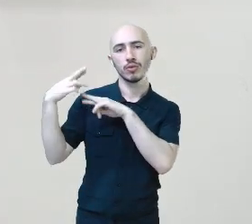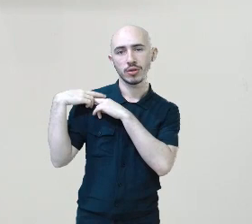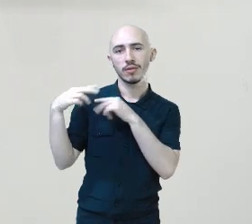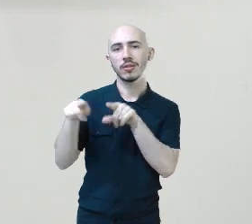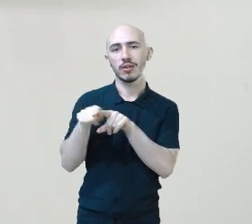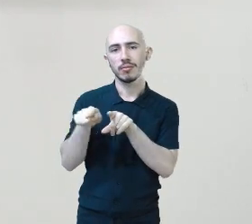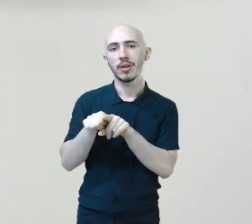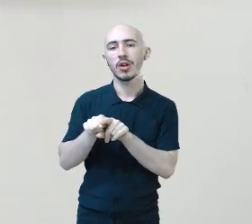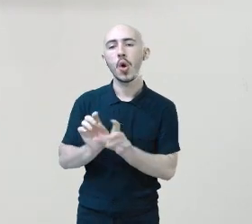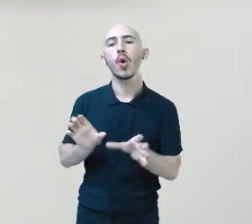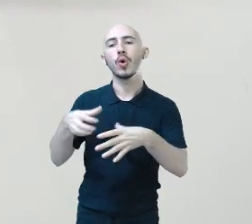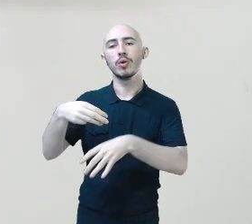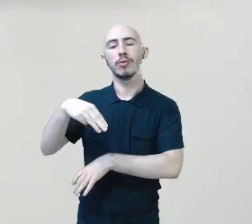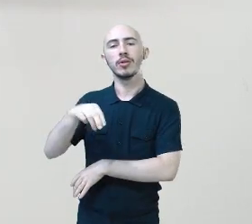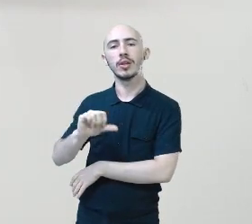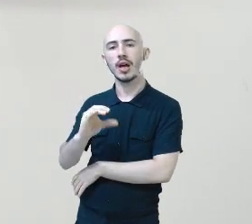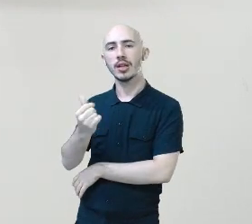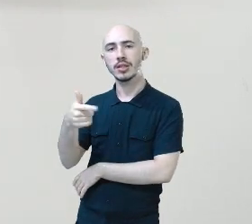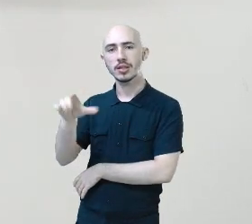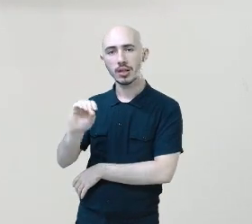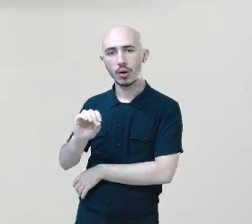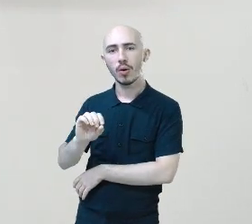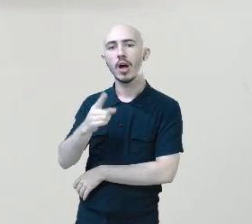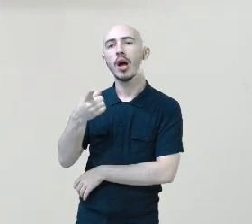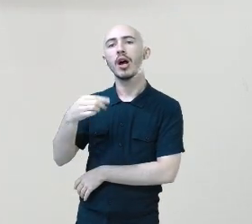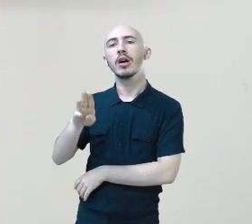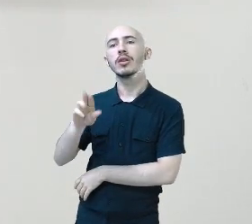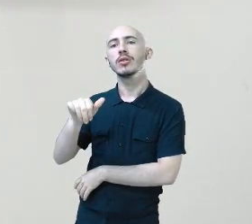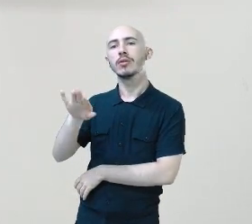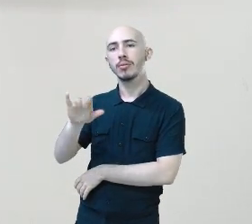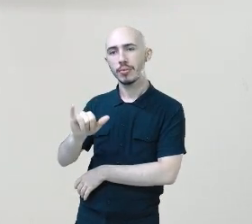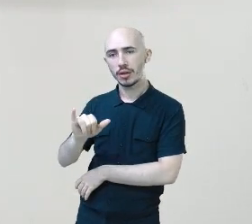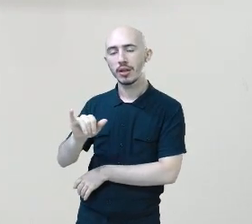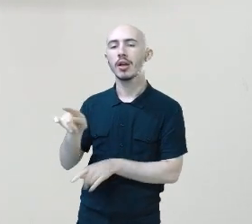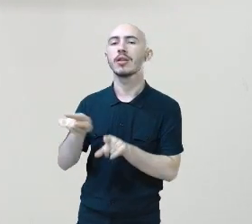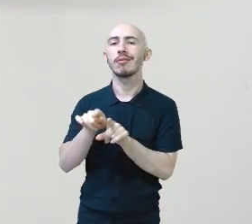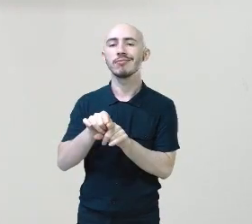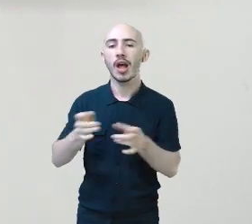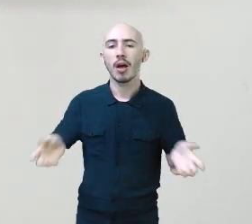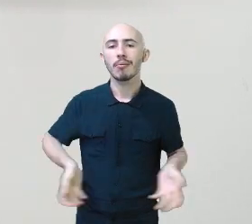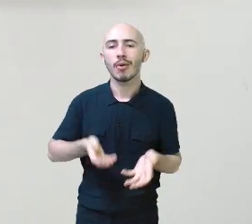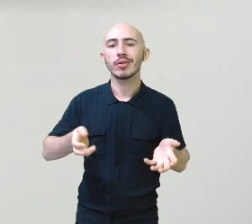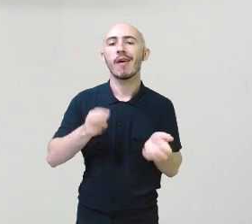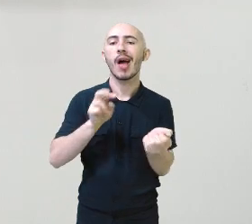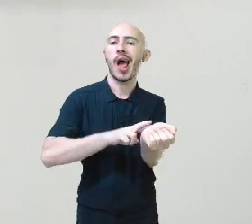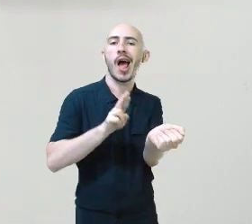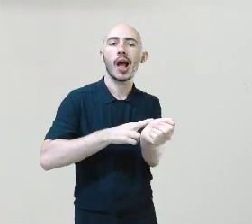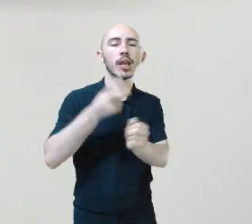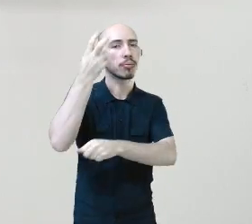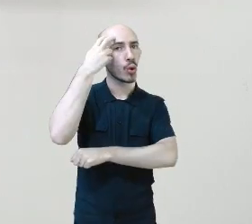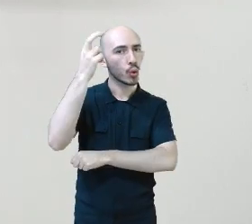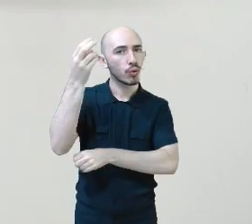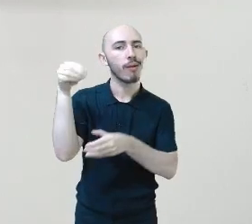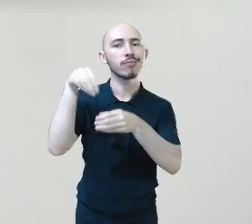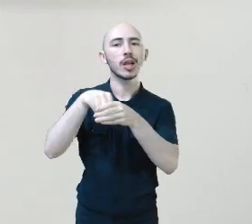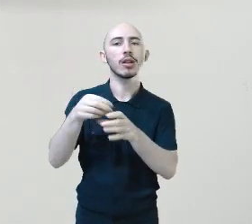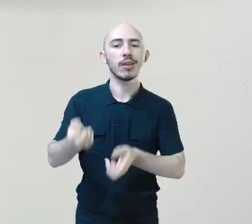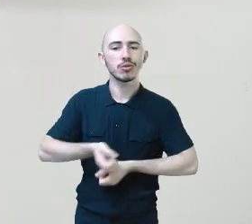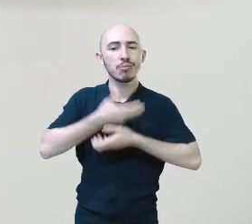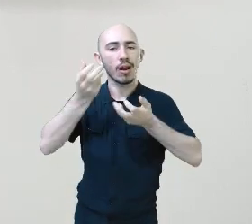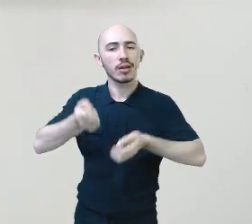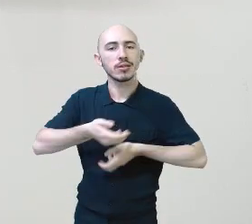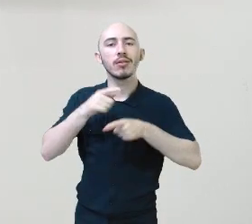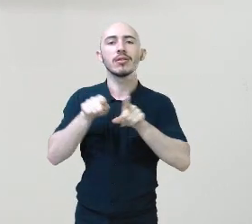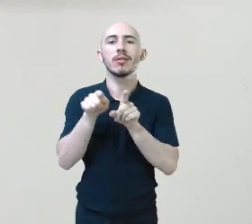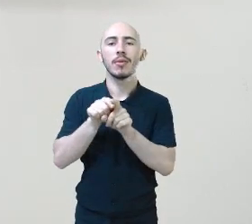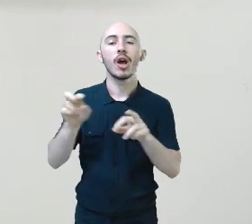tratava de aspectos variados, que trazia ritmos culturais para a sua manifestação, que falava